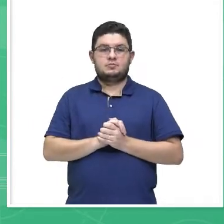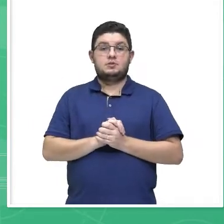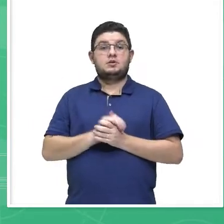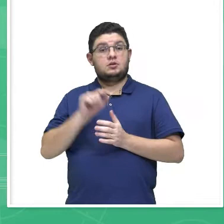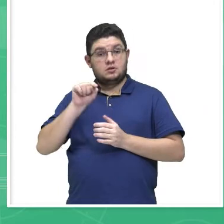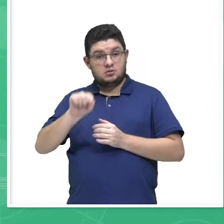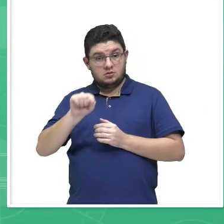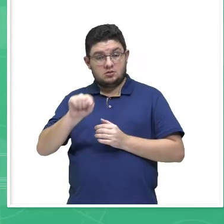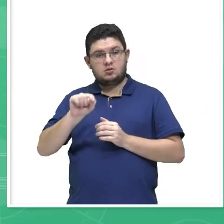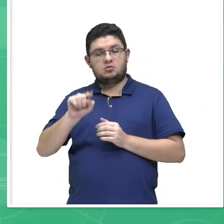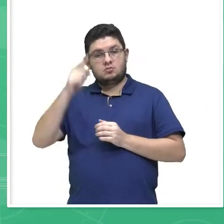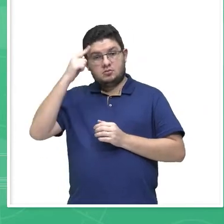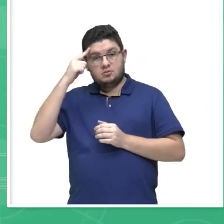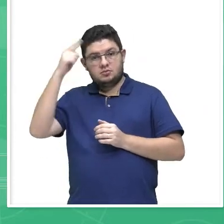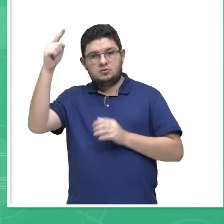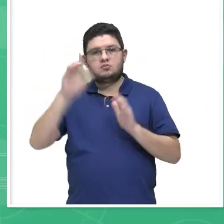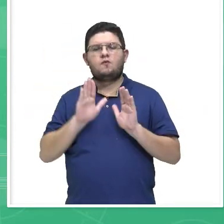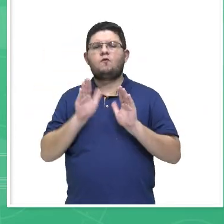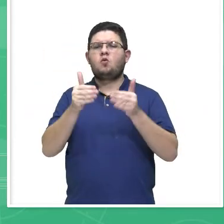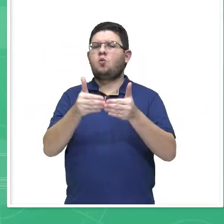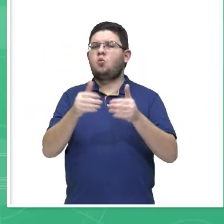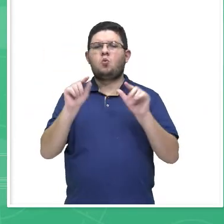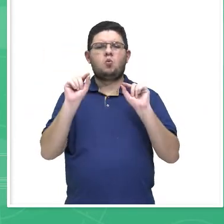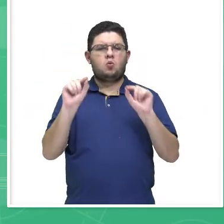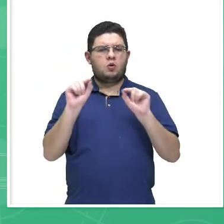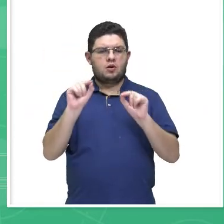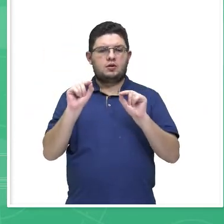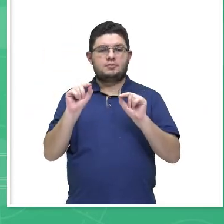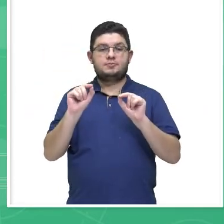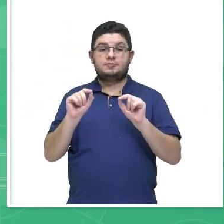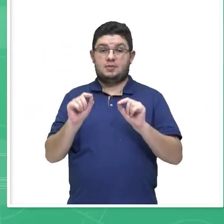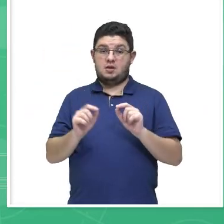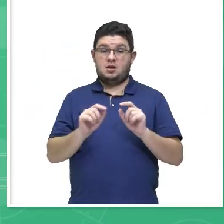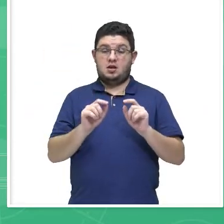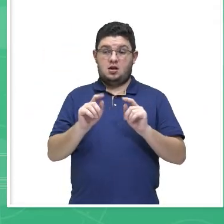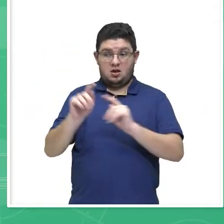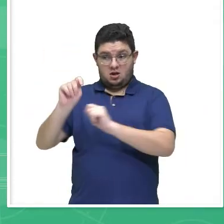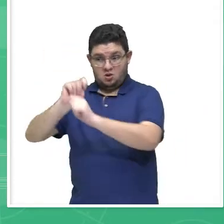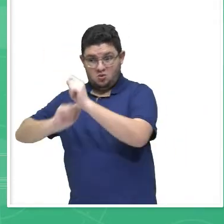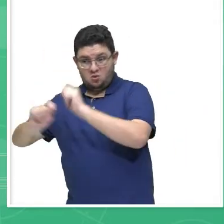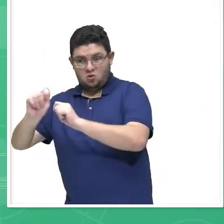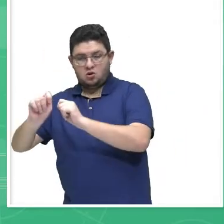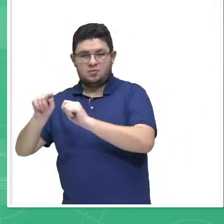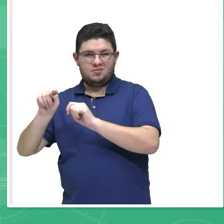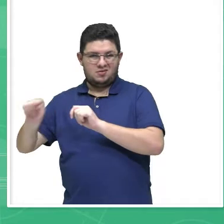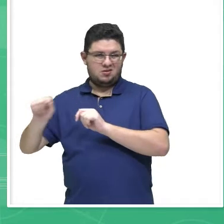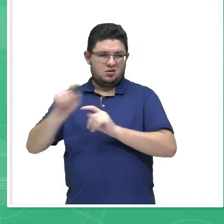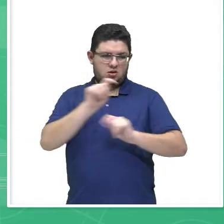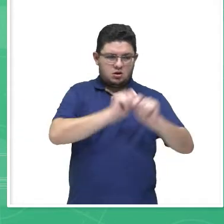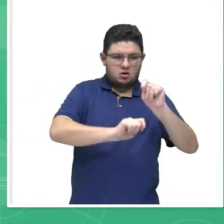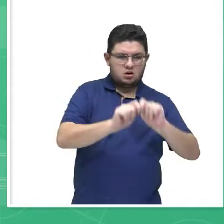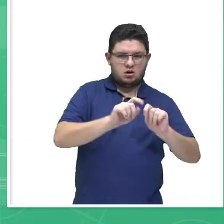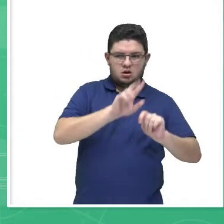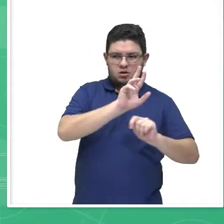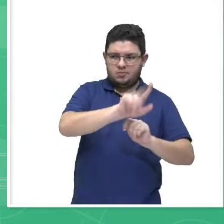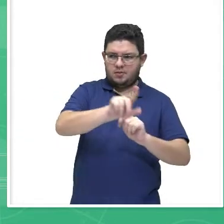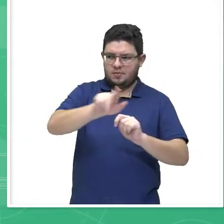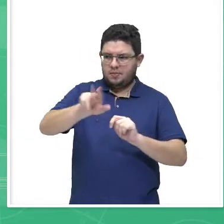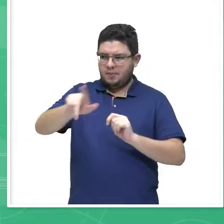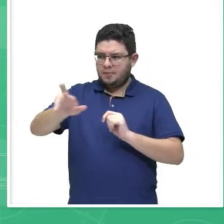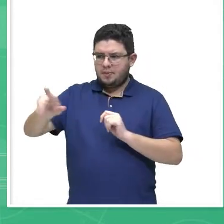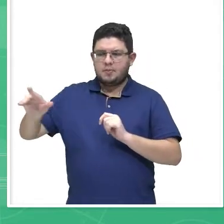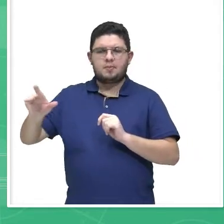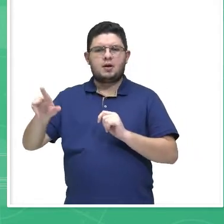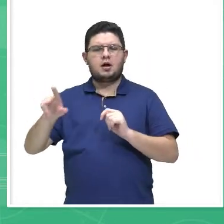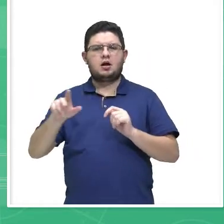materialismo histórico, a diferença econômica entre os sujeitos, entre as pessoas,